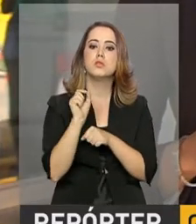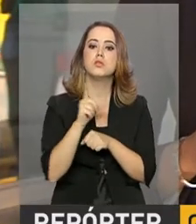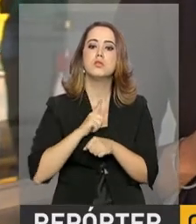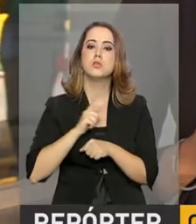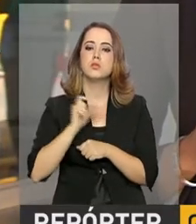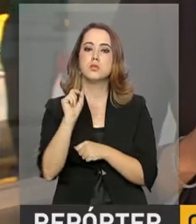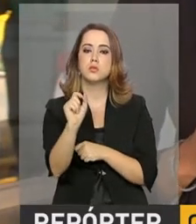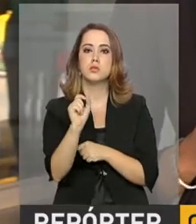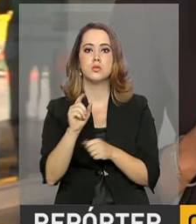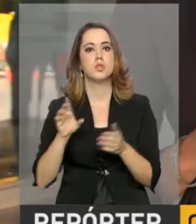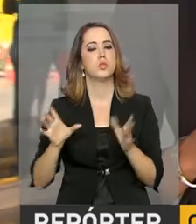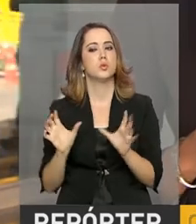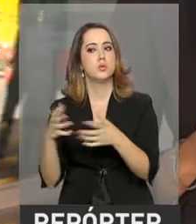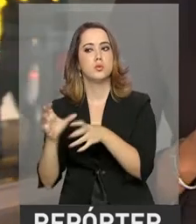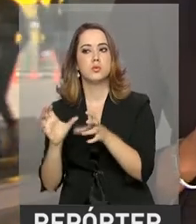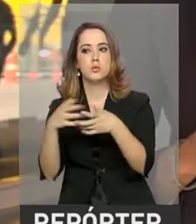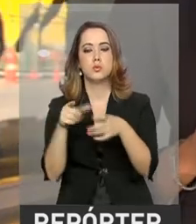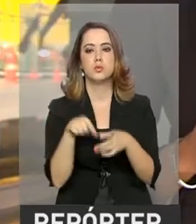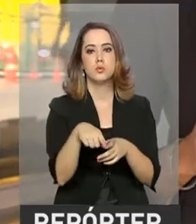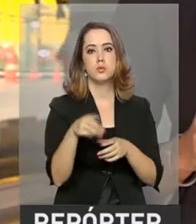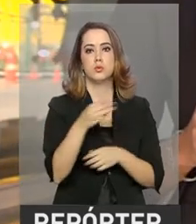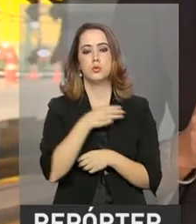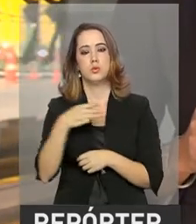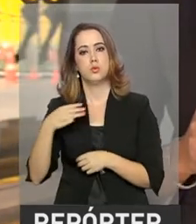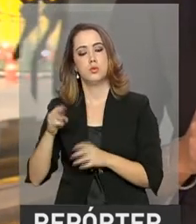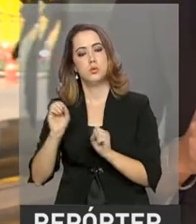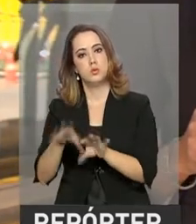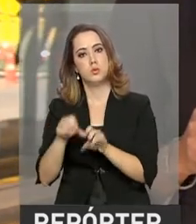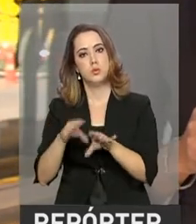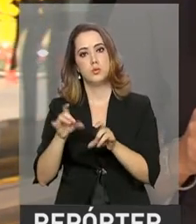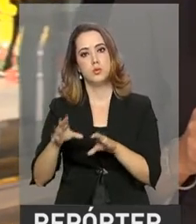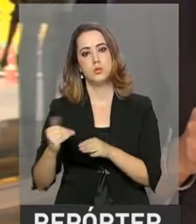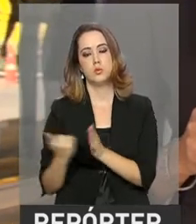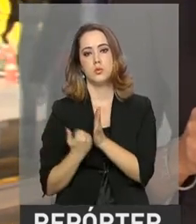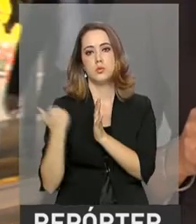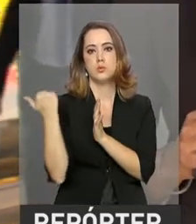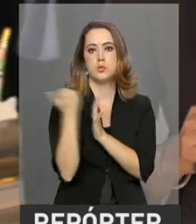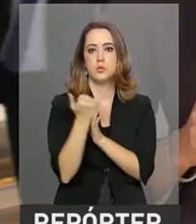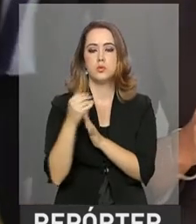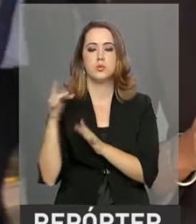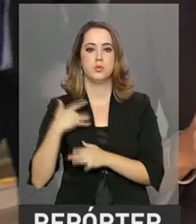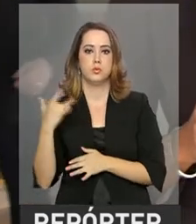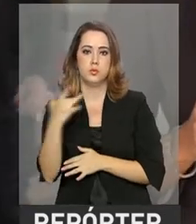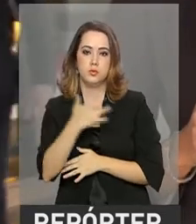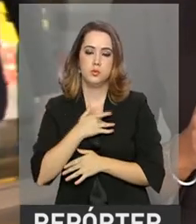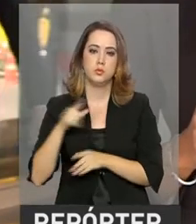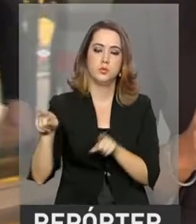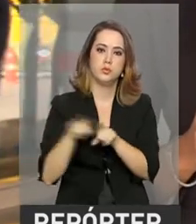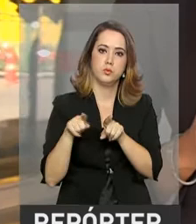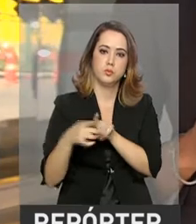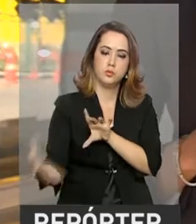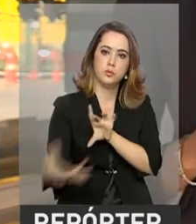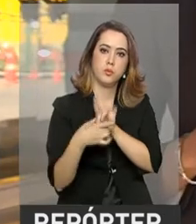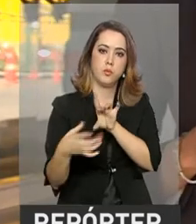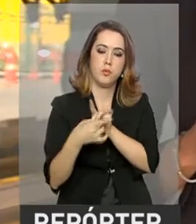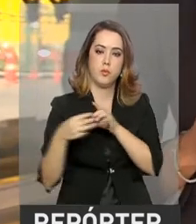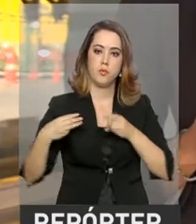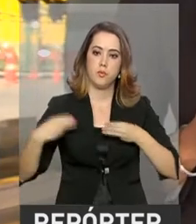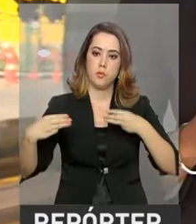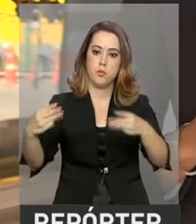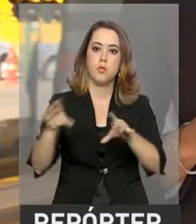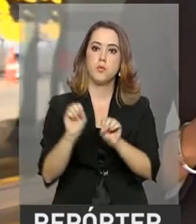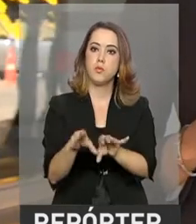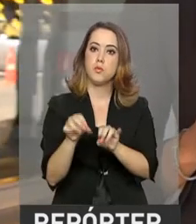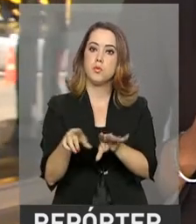por instituições públicas de educação superior, conveniadas ao Ministério da Saúde e credenciadas pelo Ministério da